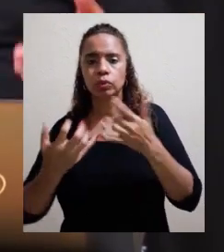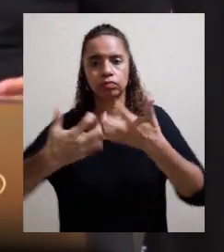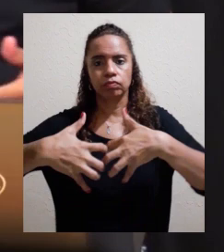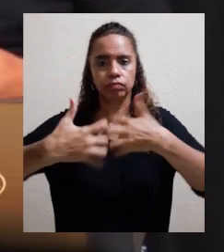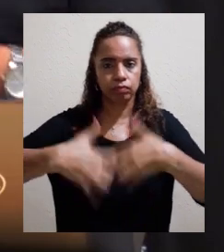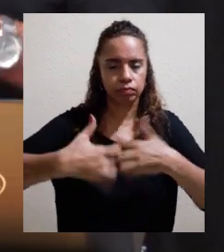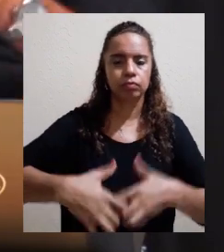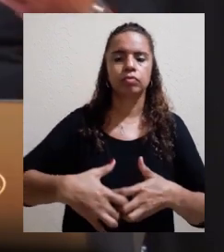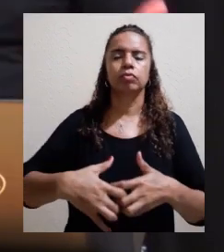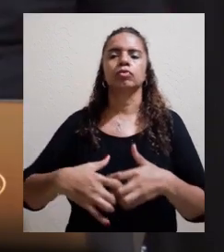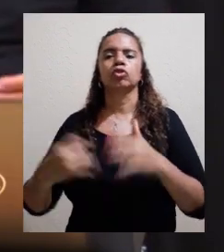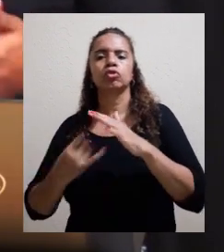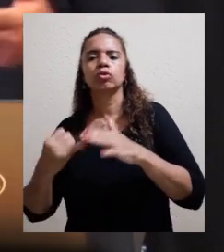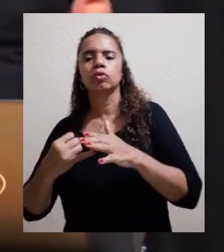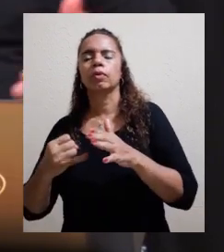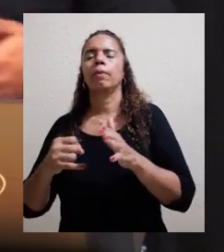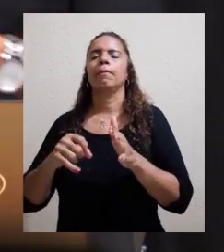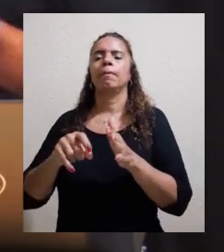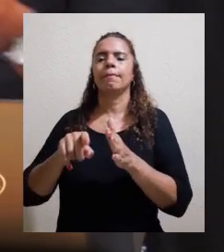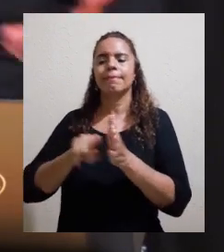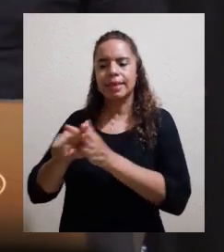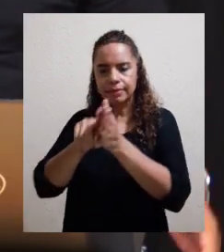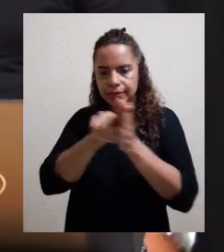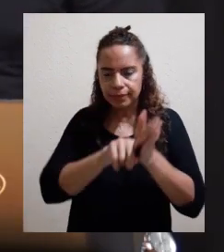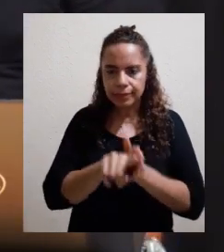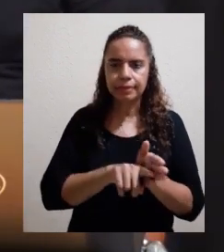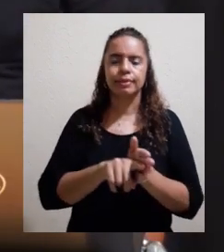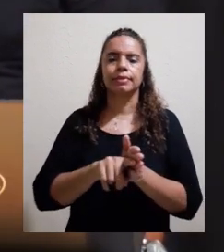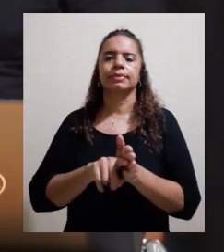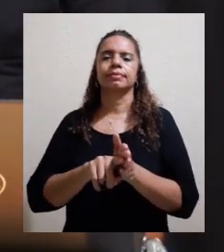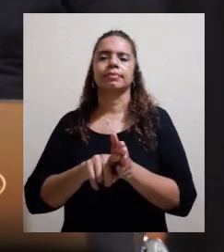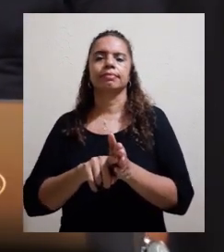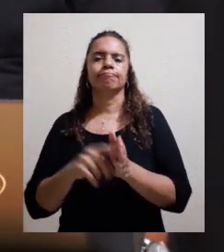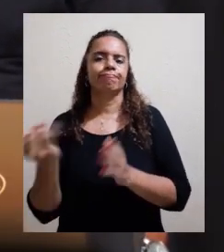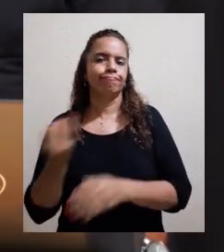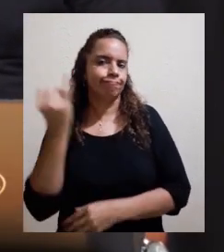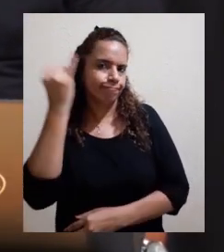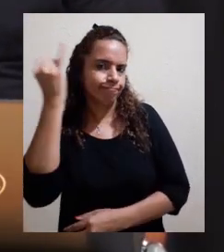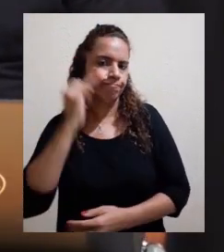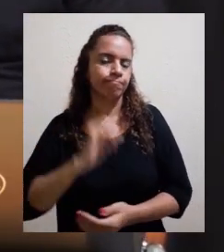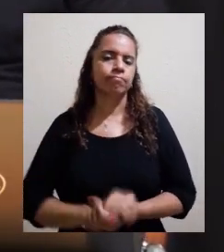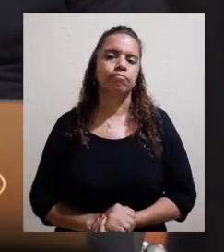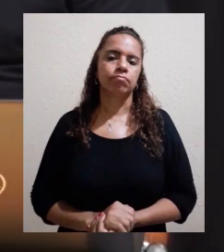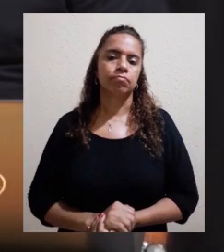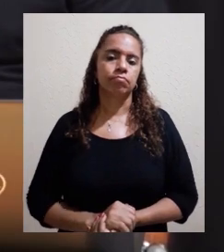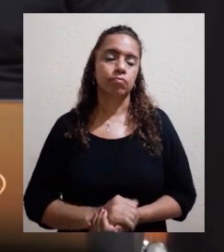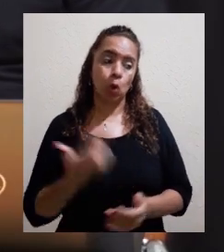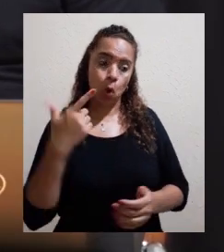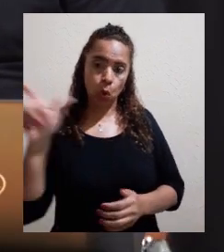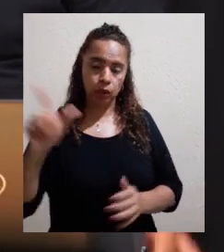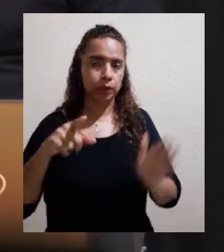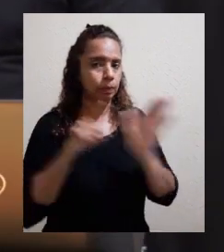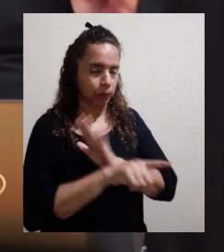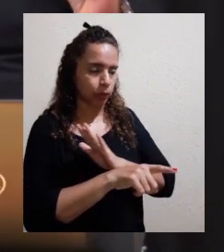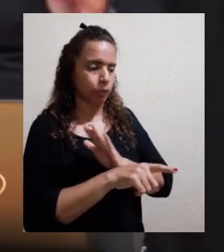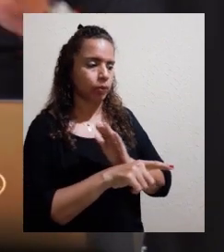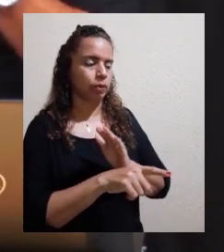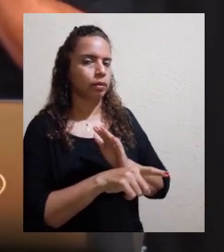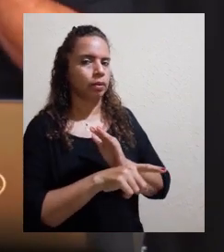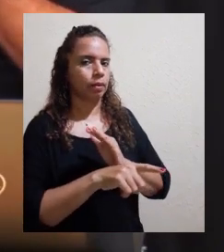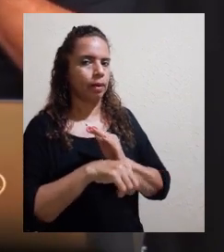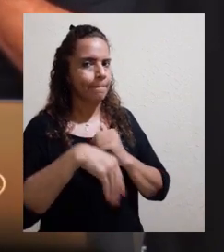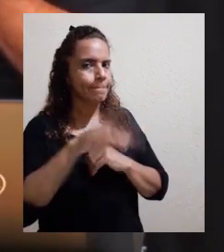institutos federais, dos institutos de pesquisa, passa por essa conversa que a gente está tendo aqui. Então, tem uma pergunta